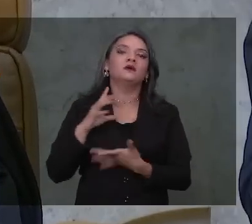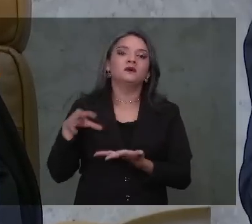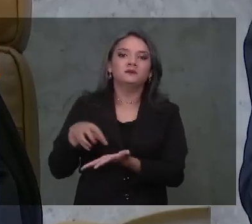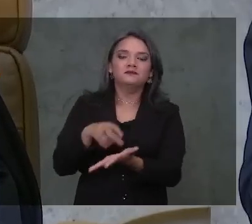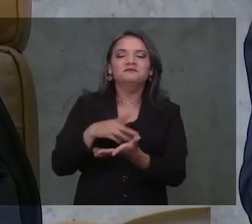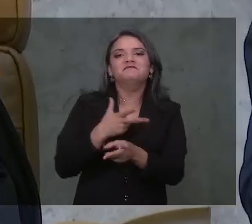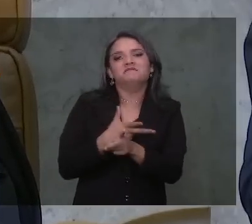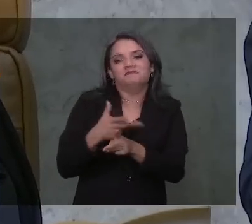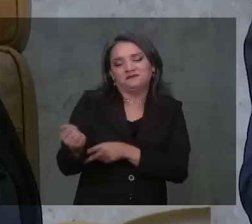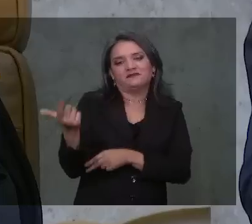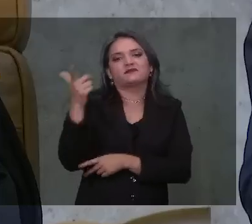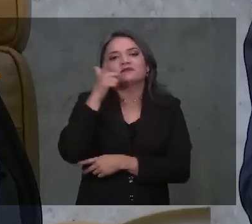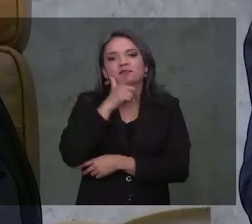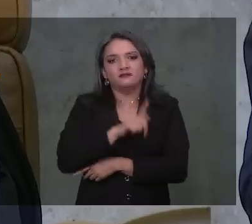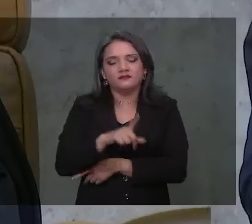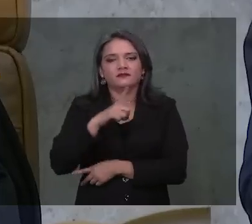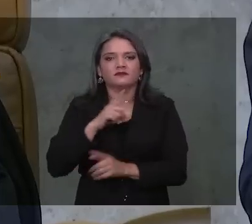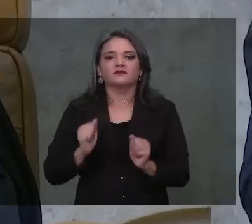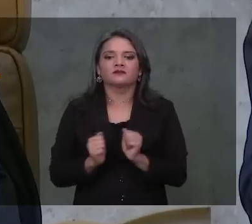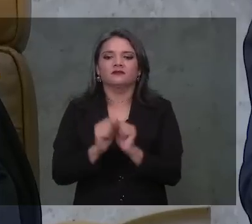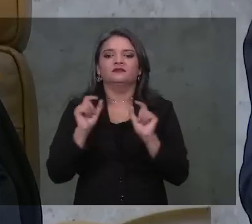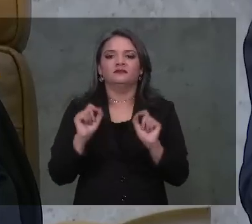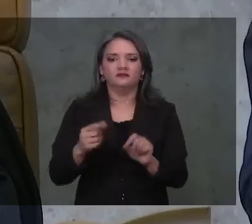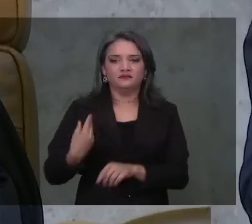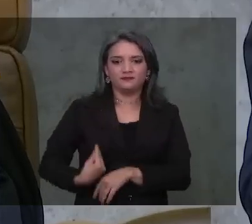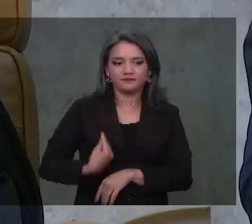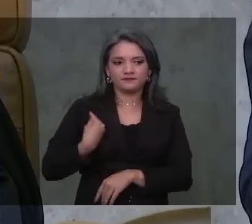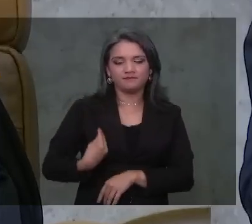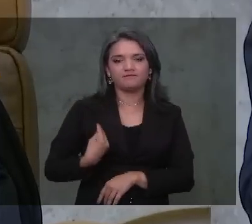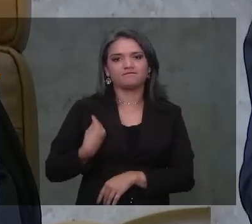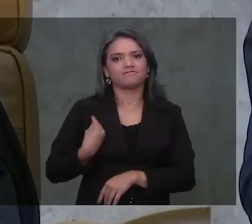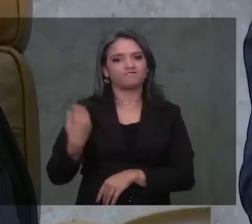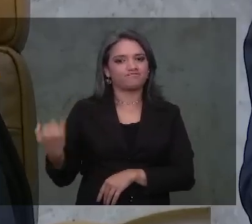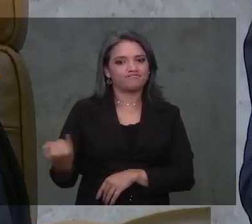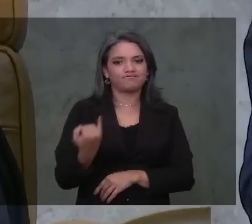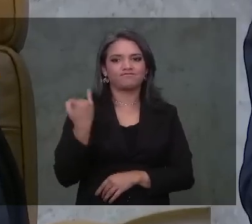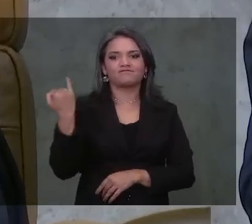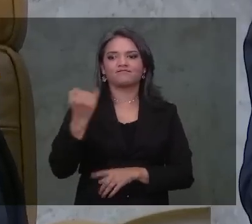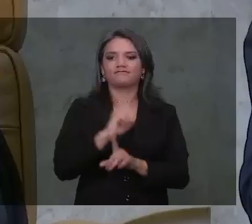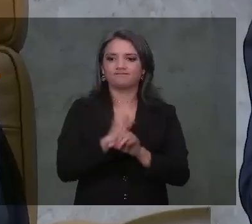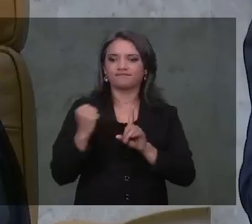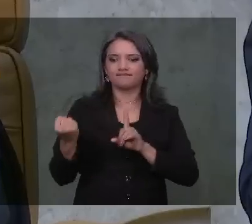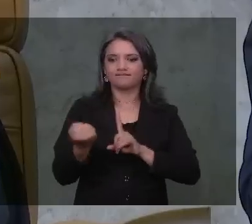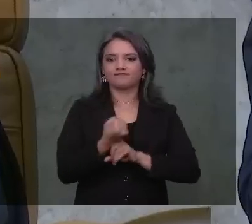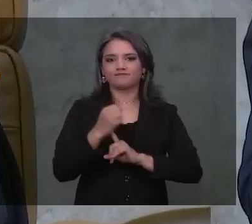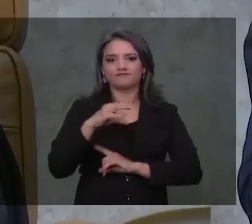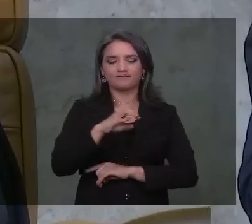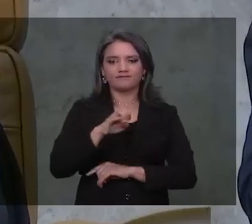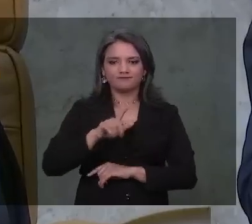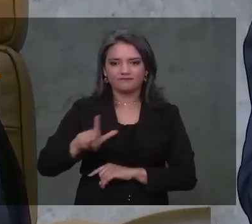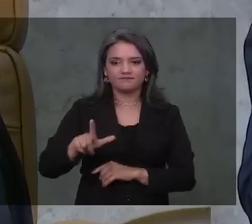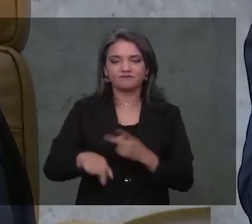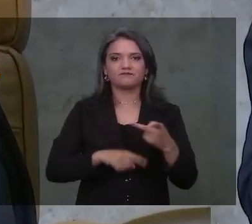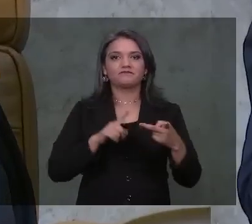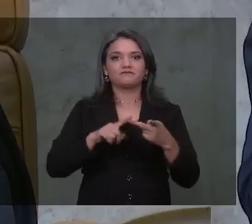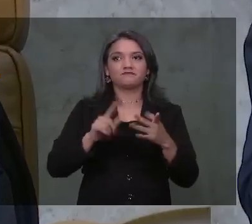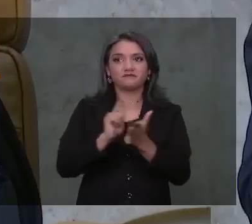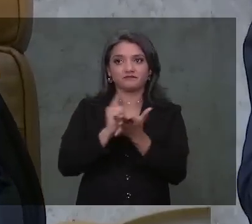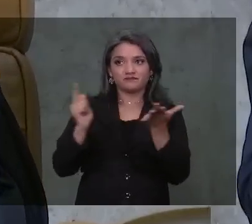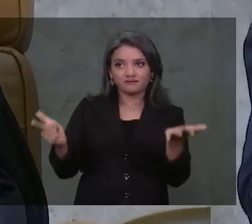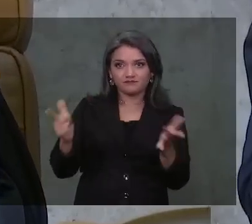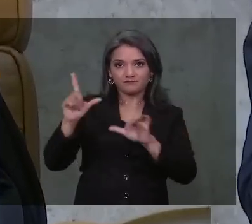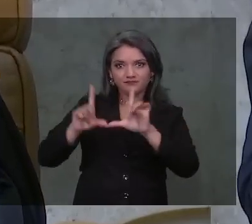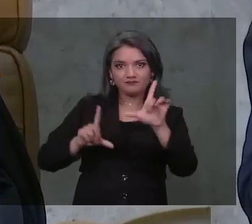venceram, tendo ao seu lado a presença indispensável da sociedade civil, da imprensa e